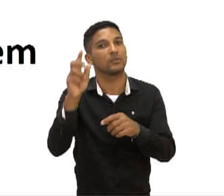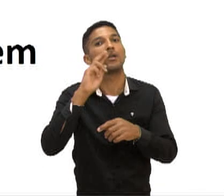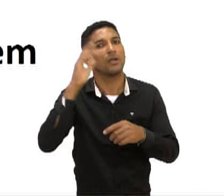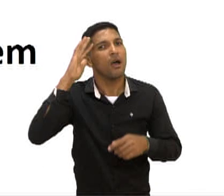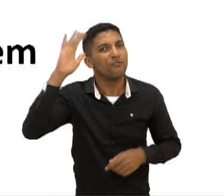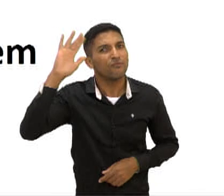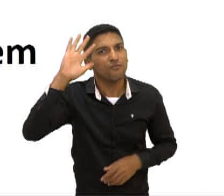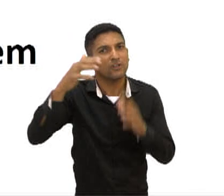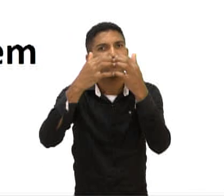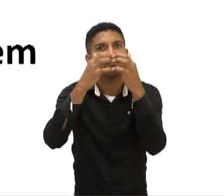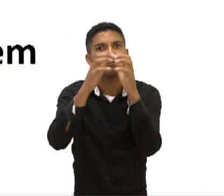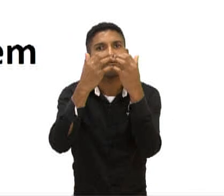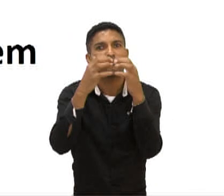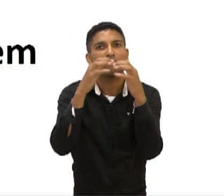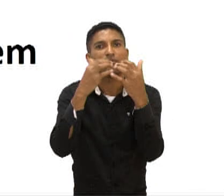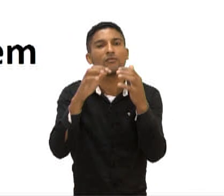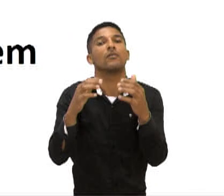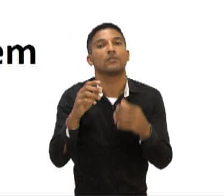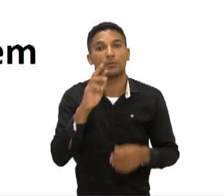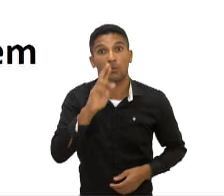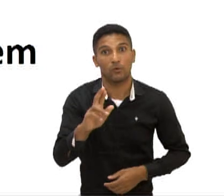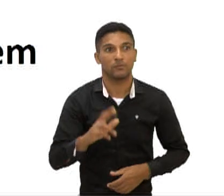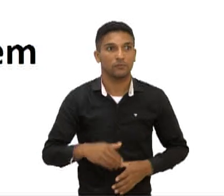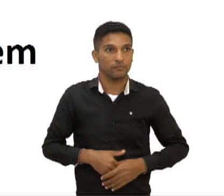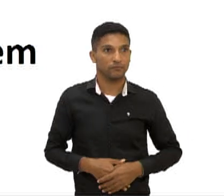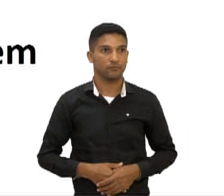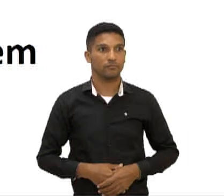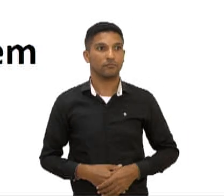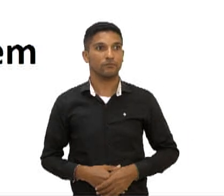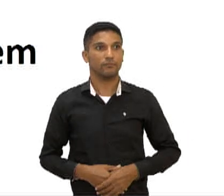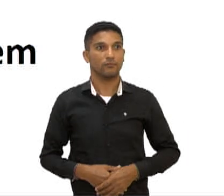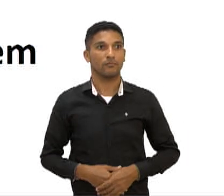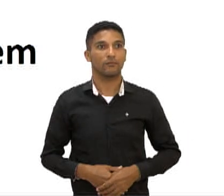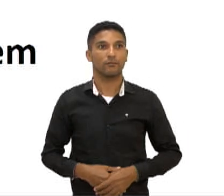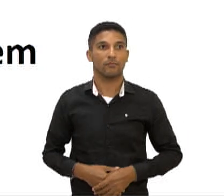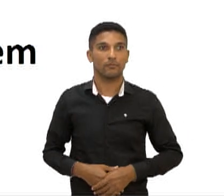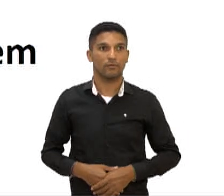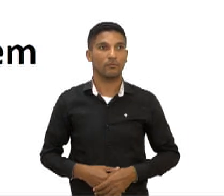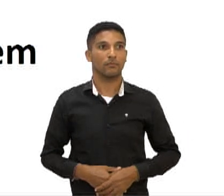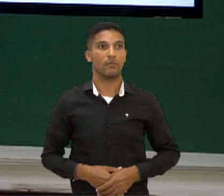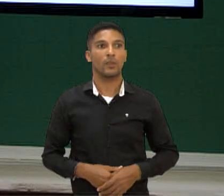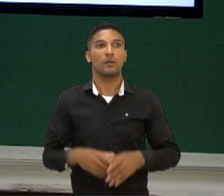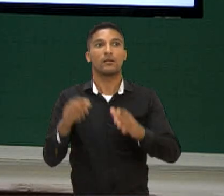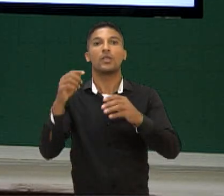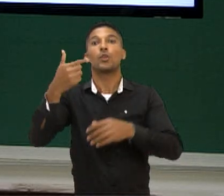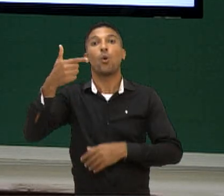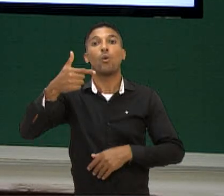Em sua casa, na sua família, existe alguma manifestação que seja realizada em roda?